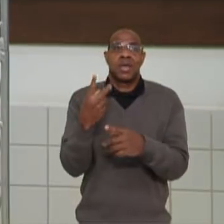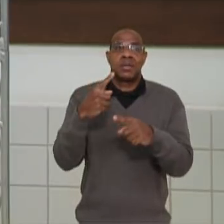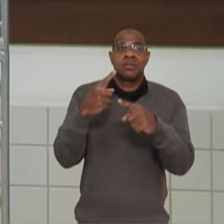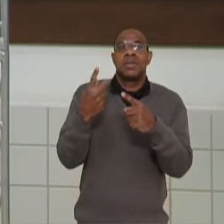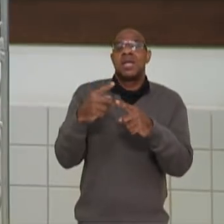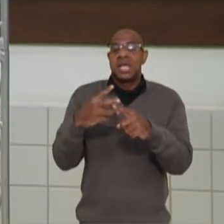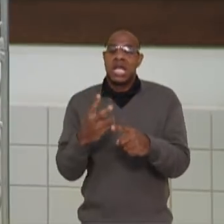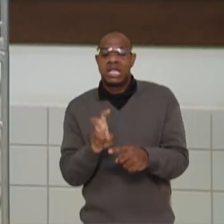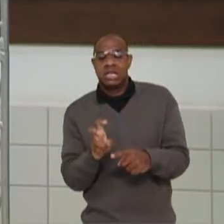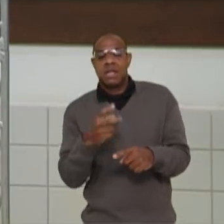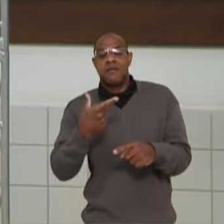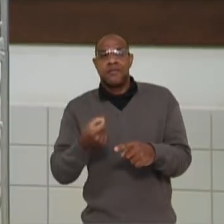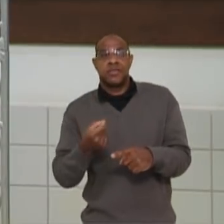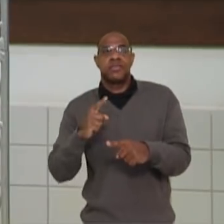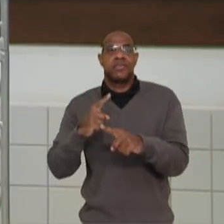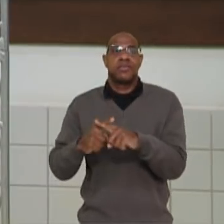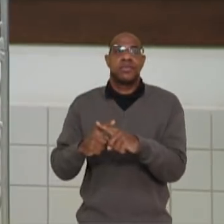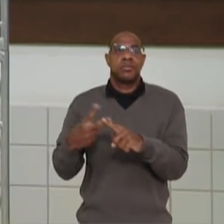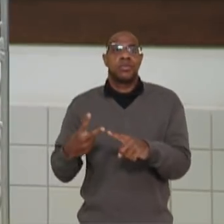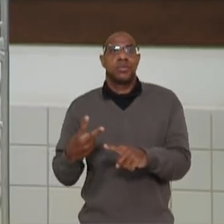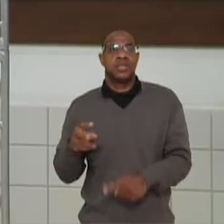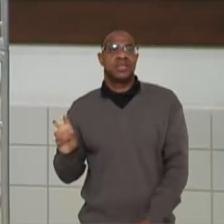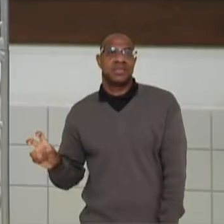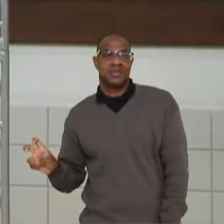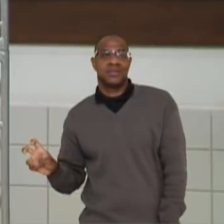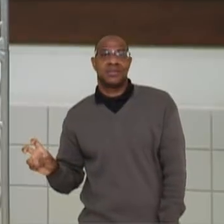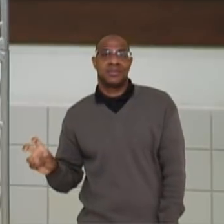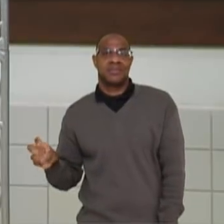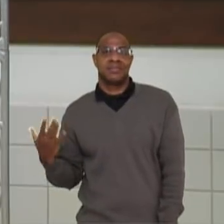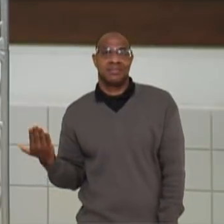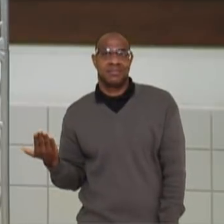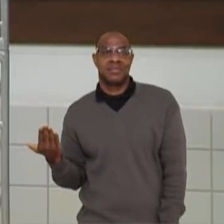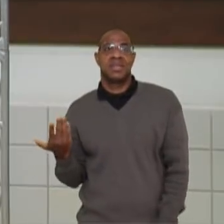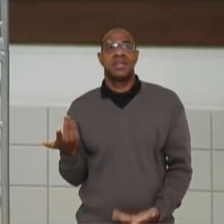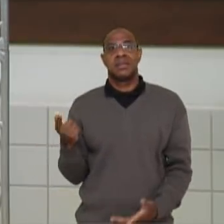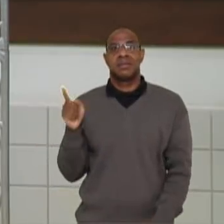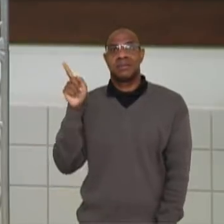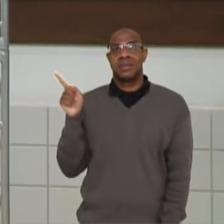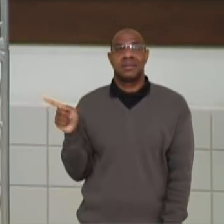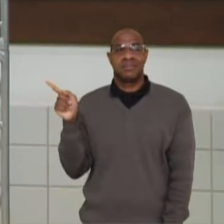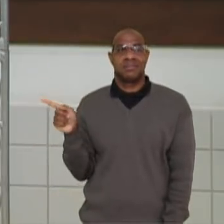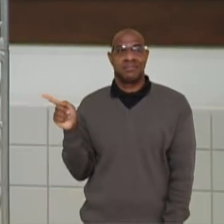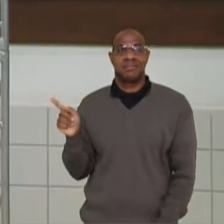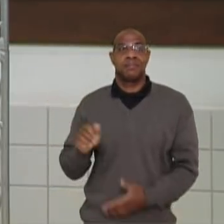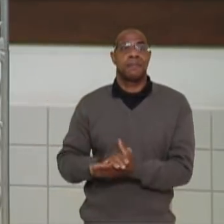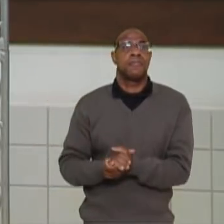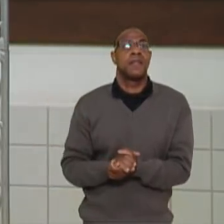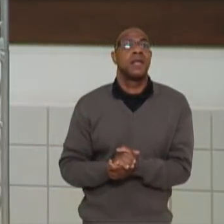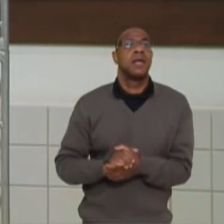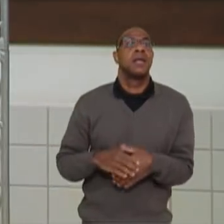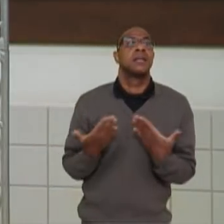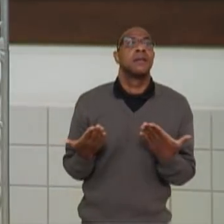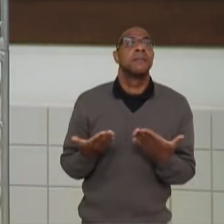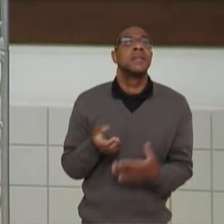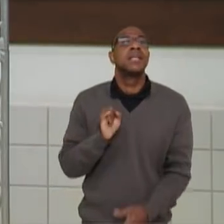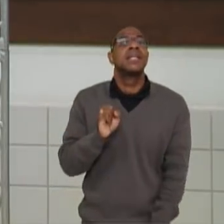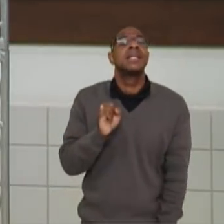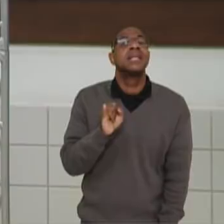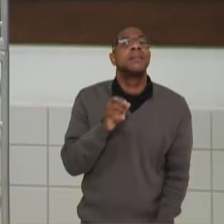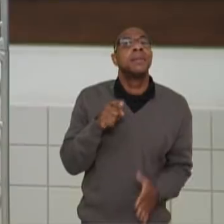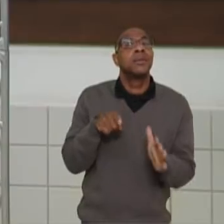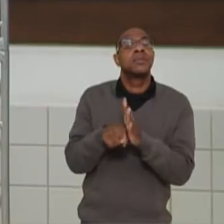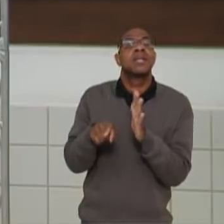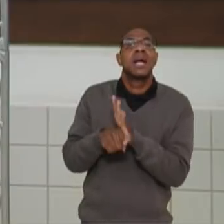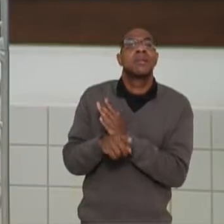interferir no resultado? A quantidade de casos favoráveis. No caso, a quantidade de italianos, que é 4. Se eu perguntasse pelos brasileiros, se eu perguntasse pelos